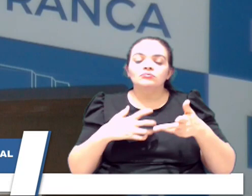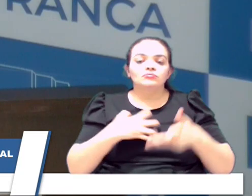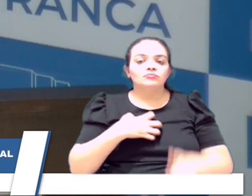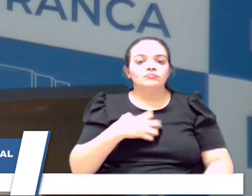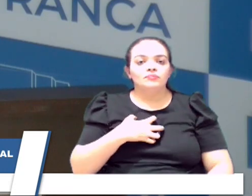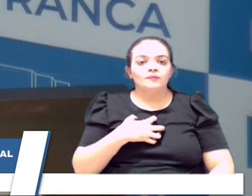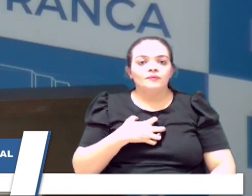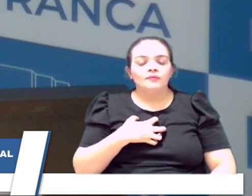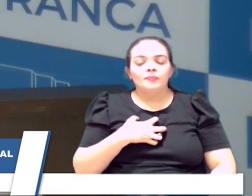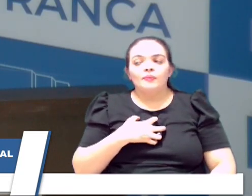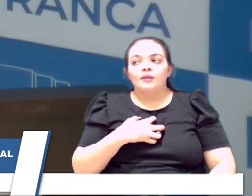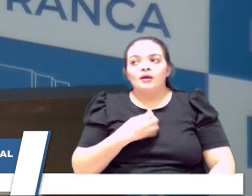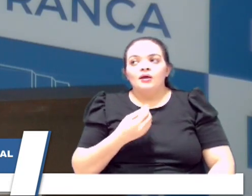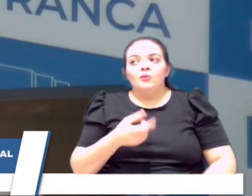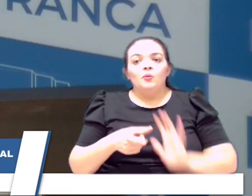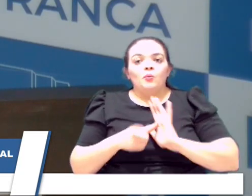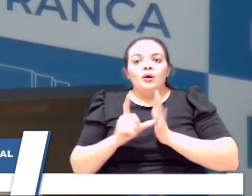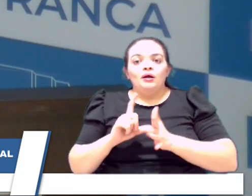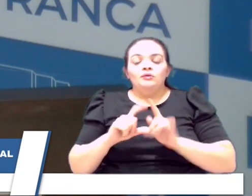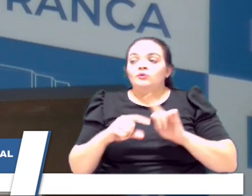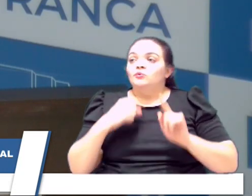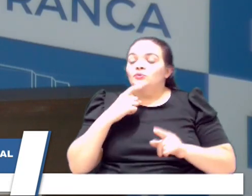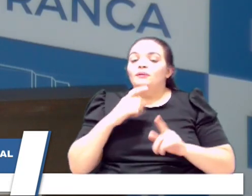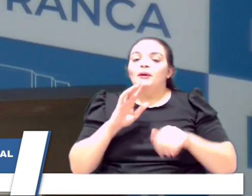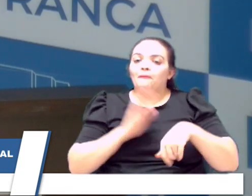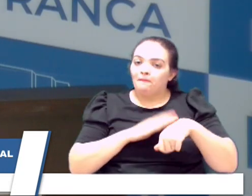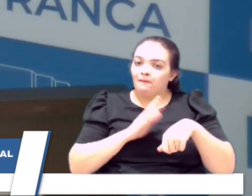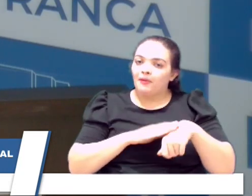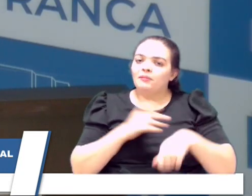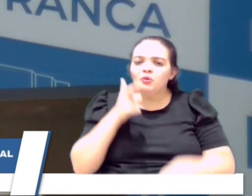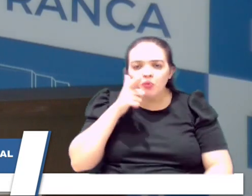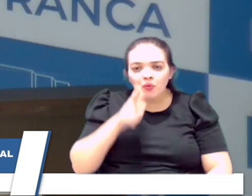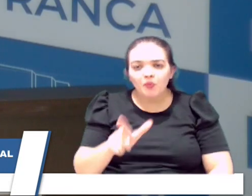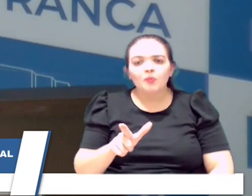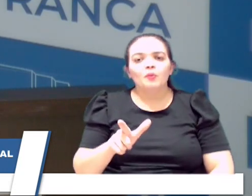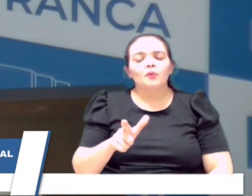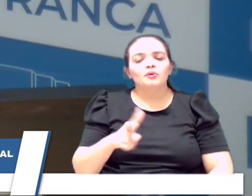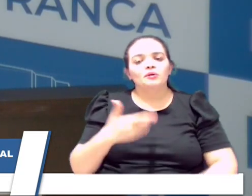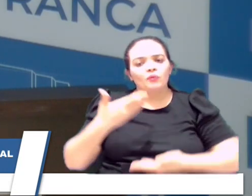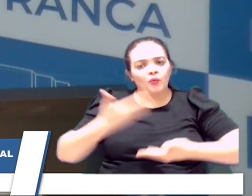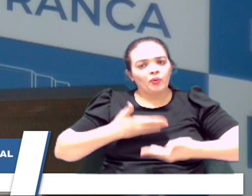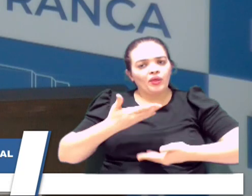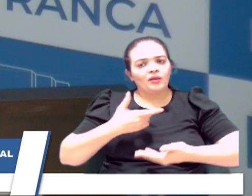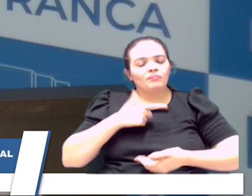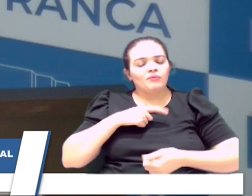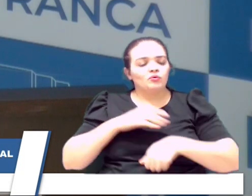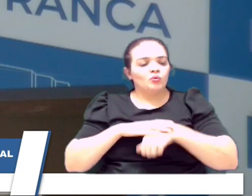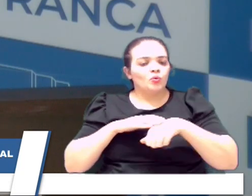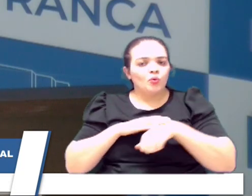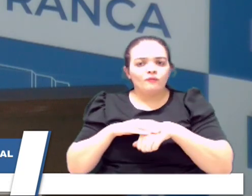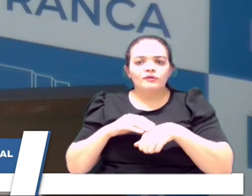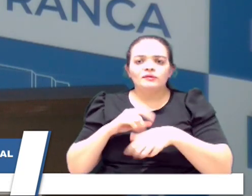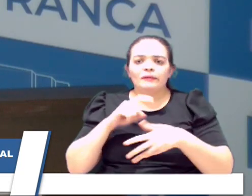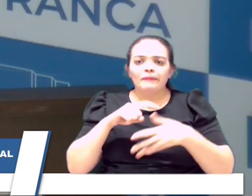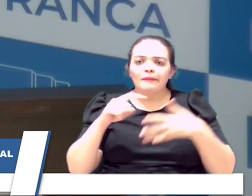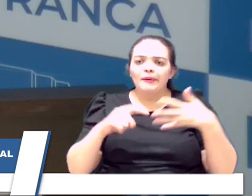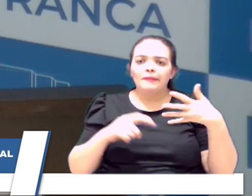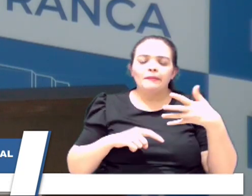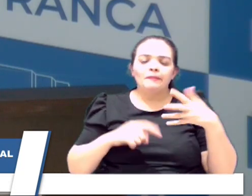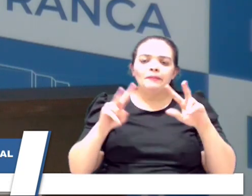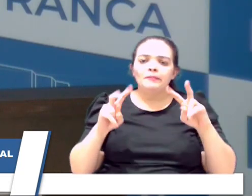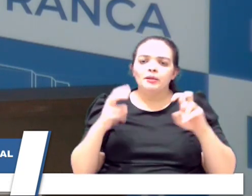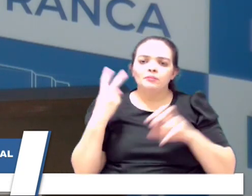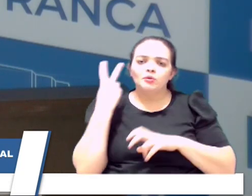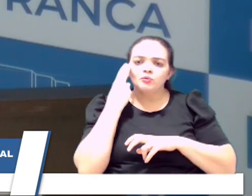o que fazer comigo antes. Agora eu tenho. Agora eu consegui me tratar. Eu consigo conversar, consigo fazer as coisas normal. Eu não